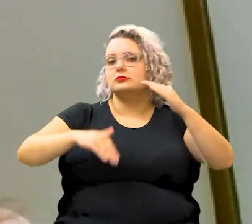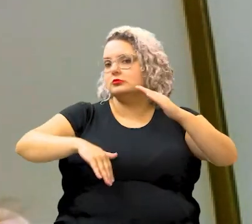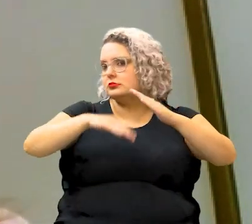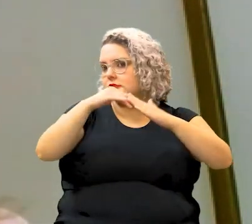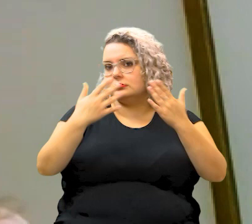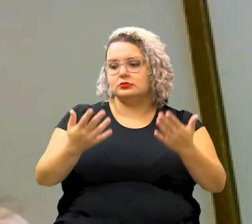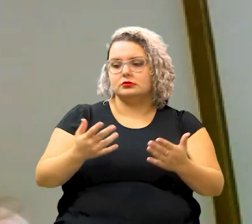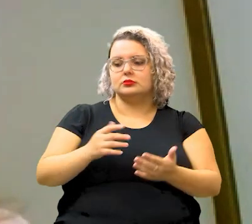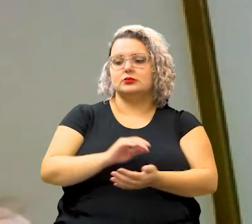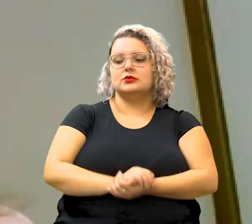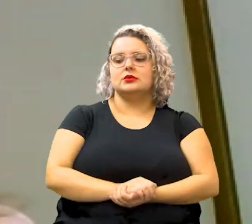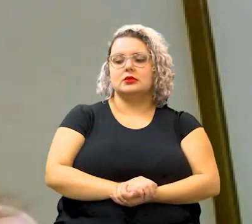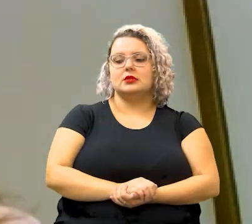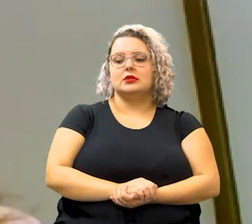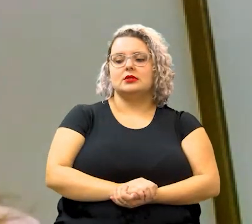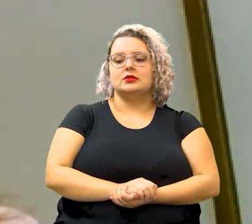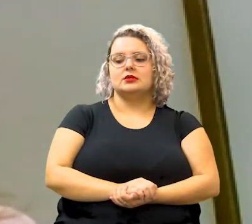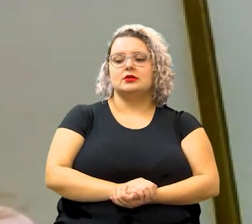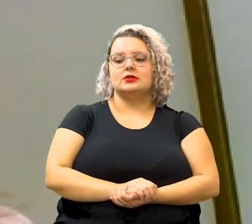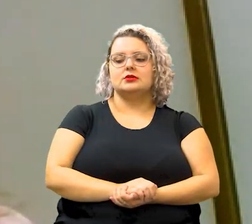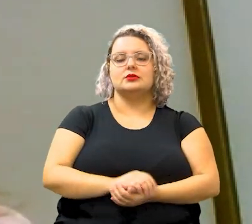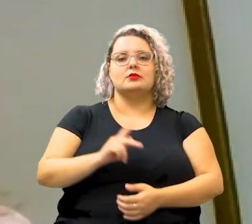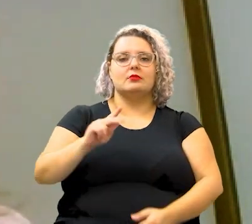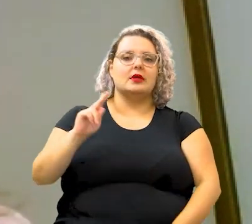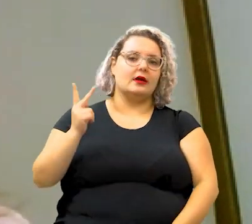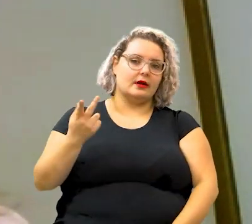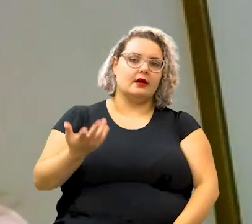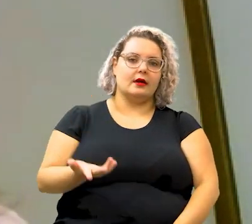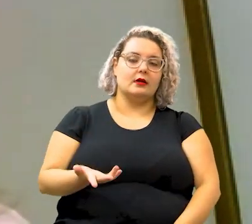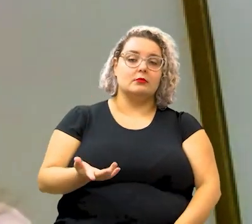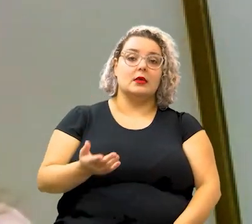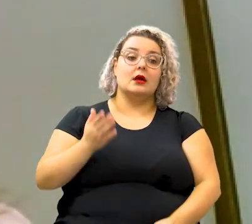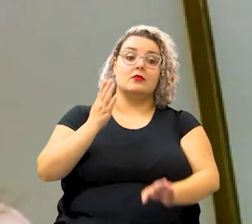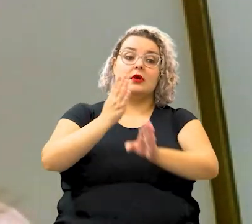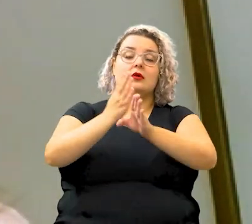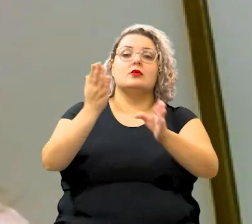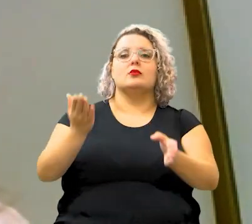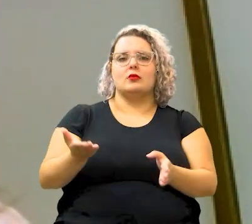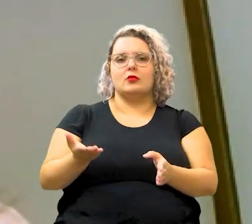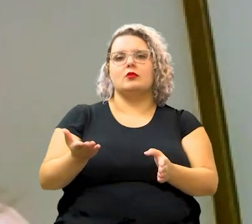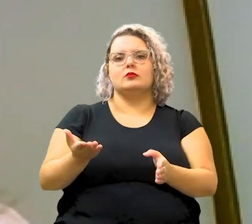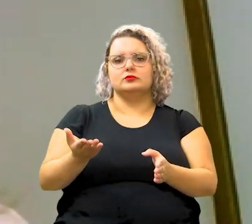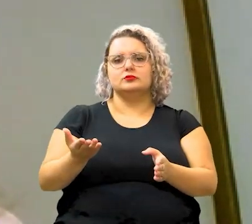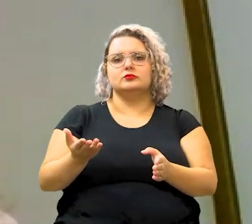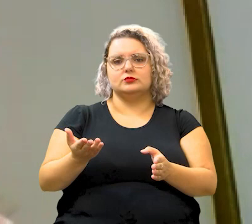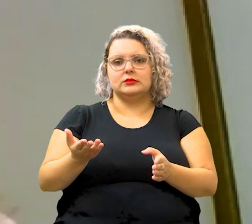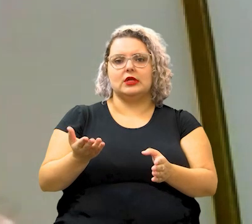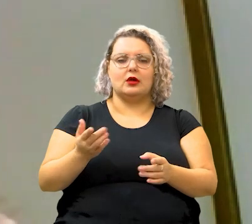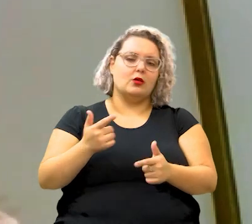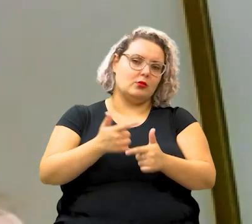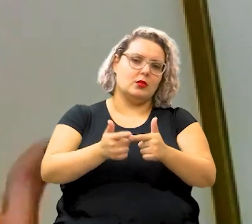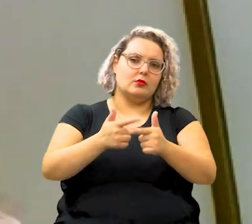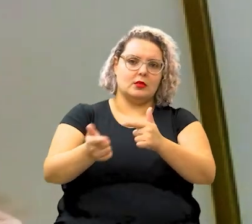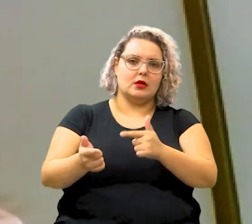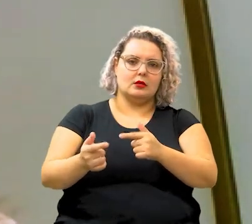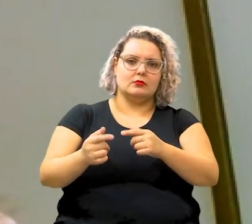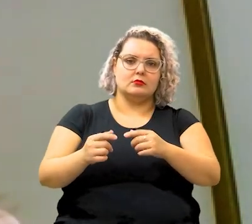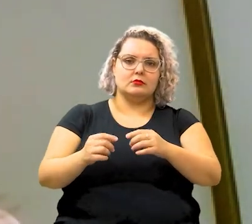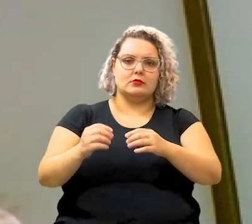para os valores de PTH. Então, o que a gente faz? A gente vai tentar localizar o problema, e aí a gente pede o exame de imagem